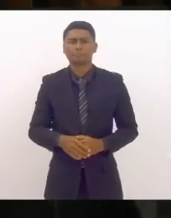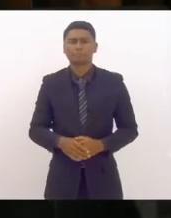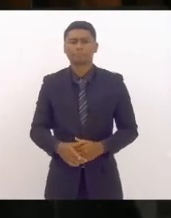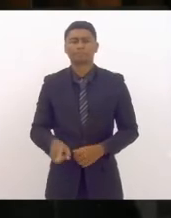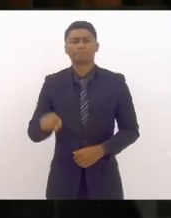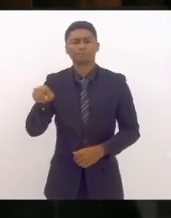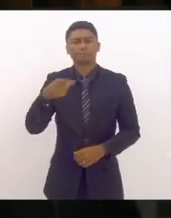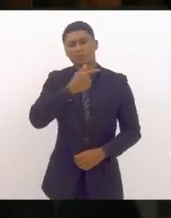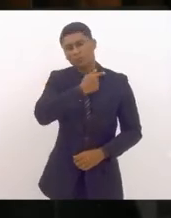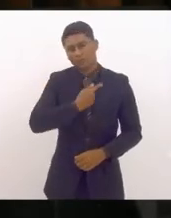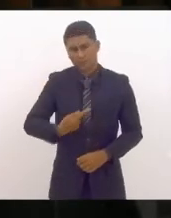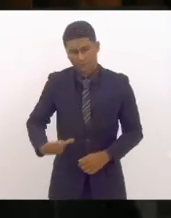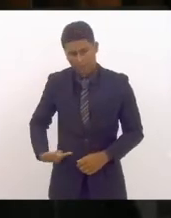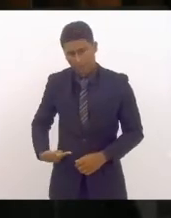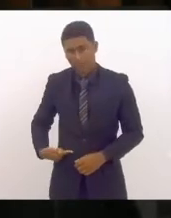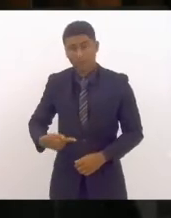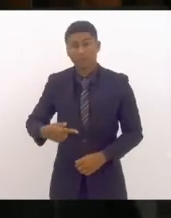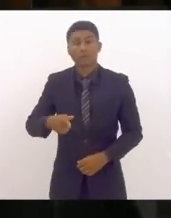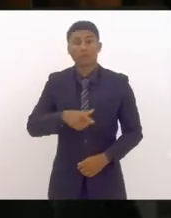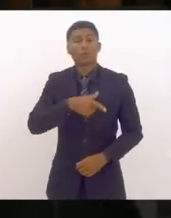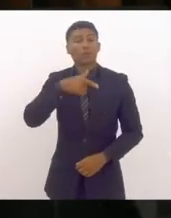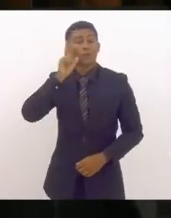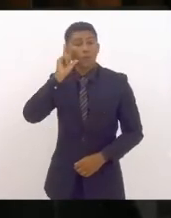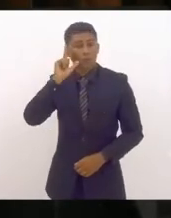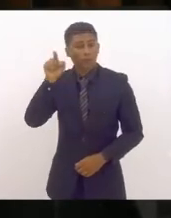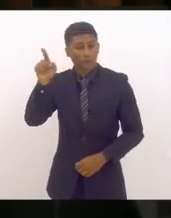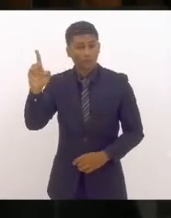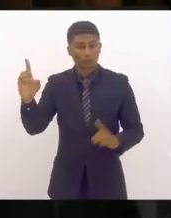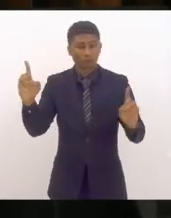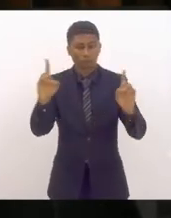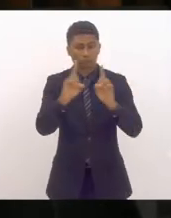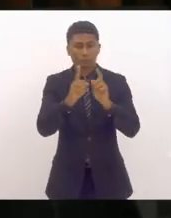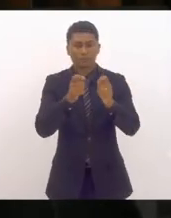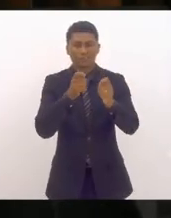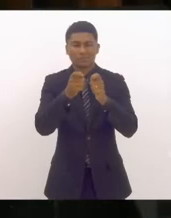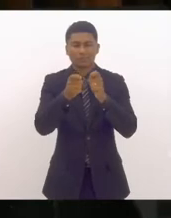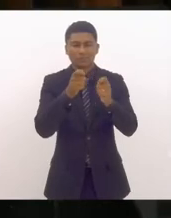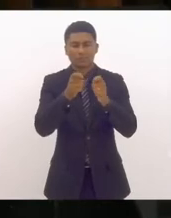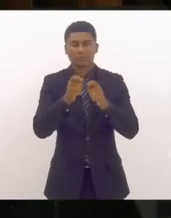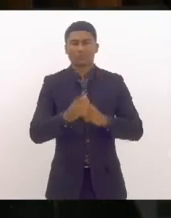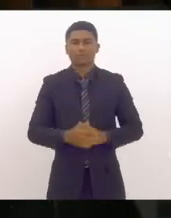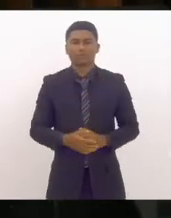recente entrevista, no dia de ontem, ao